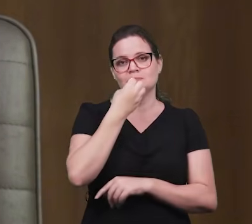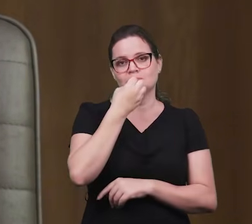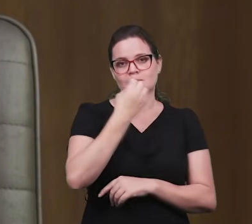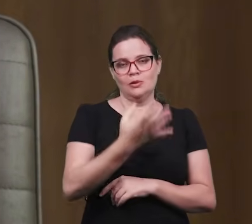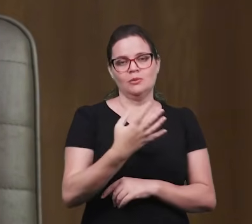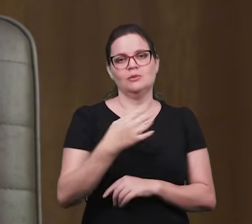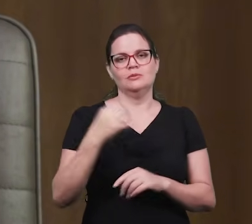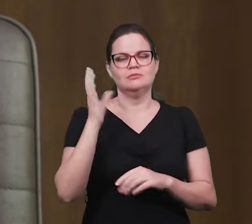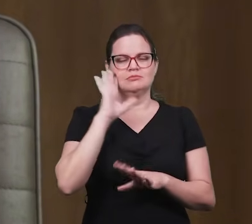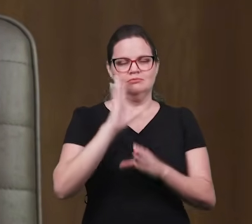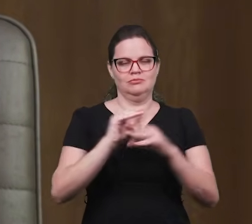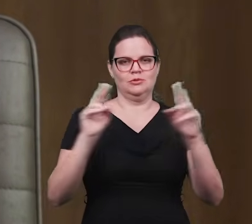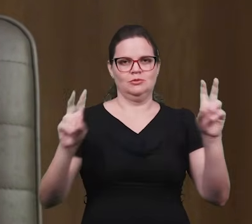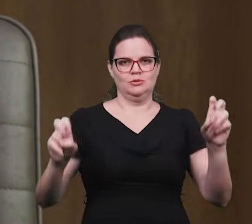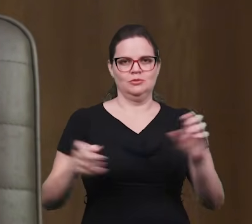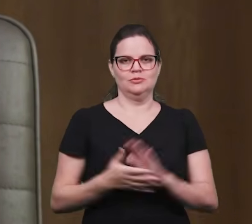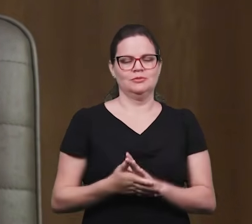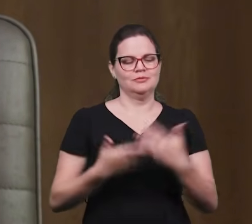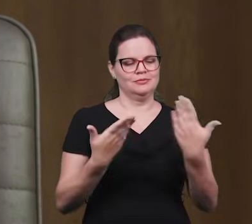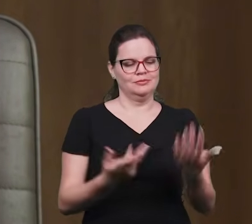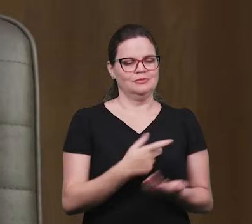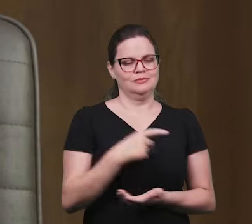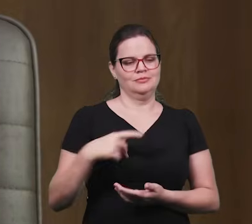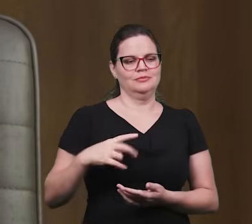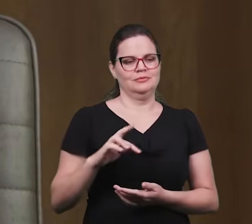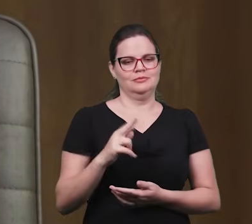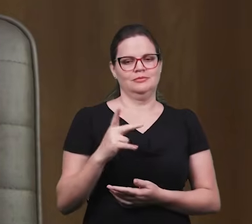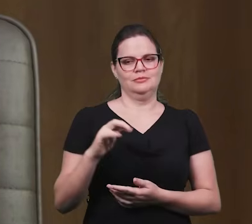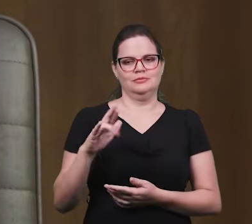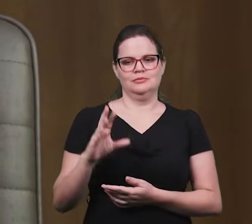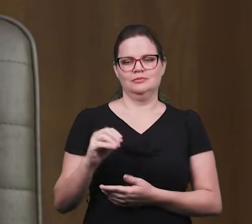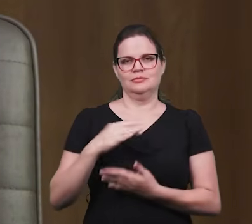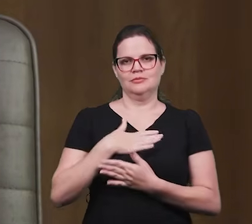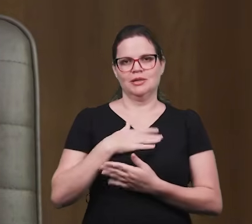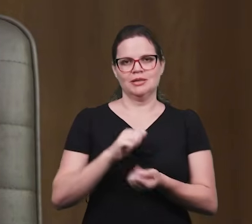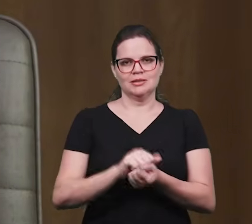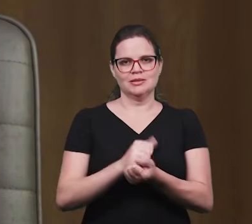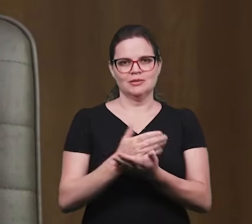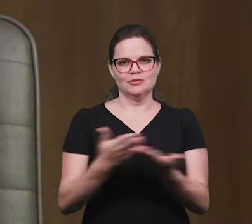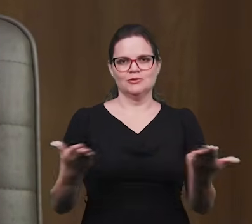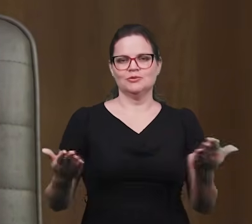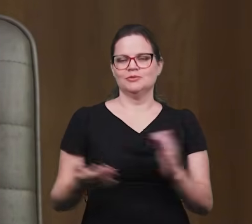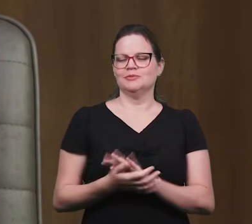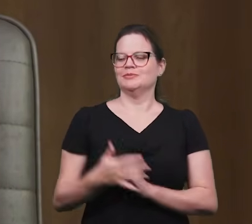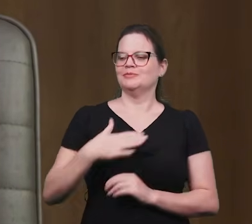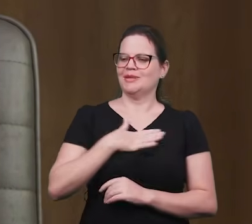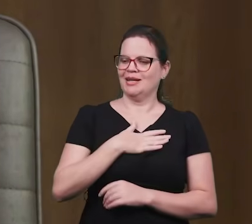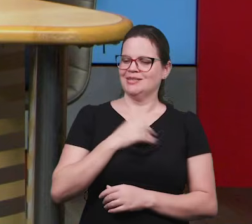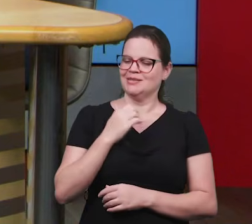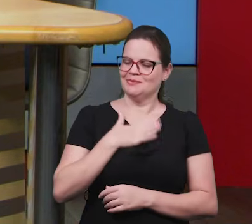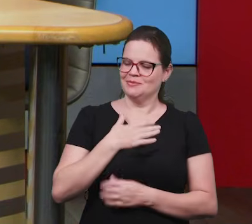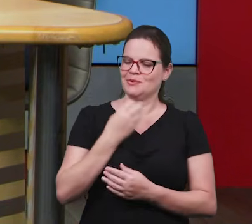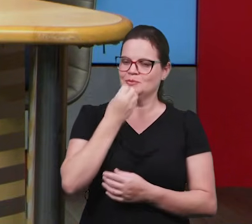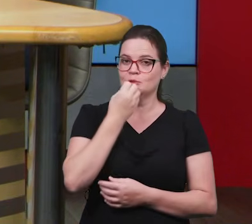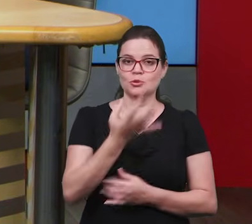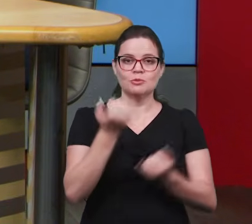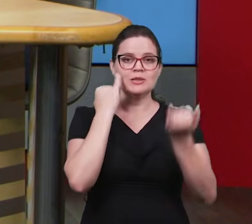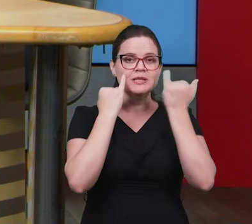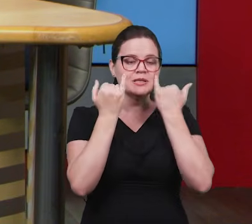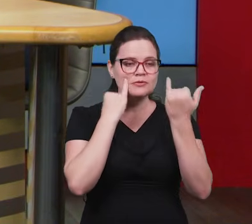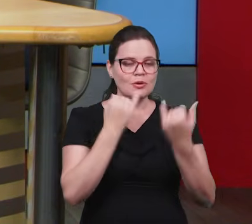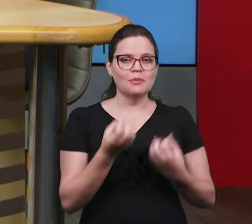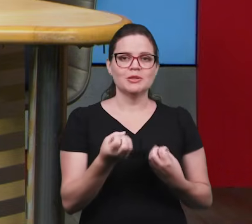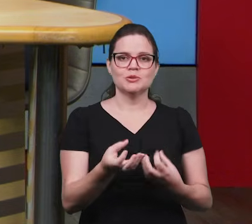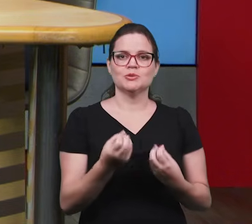né, esse entendimento, não é? Doutor Tiago, é um prazer, viu? E Amém. Muito bom, Prazer muito meu. boas Obrigado. informações que o senhor